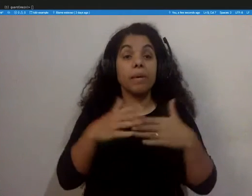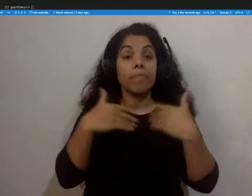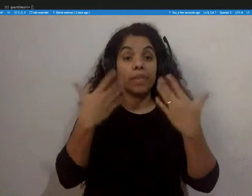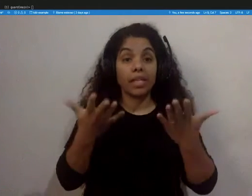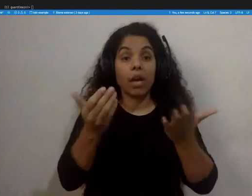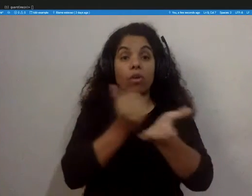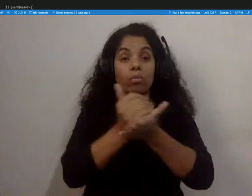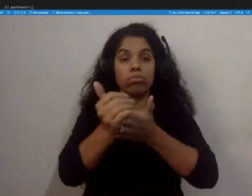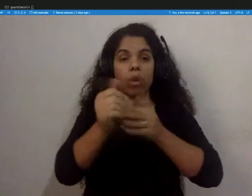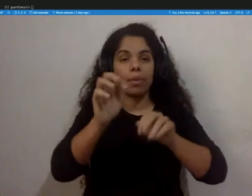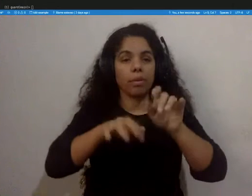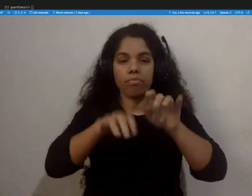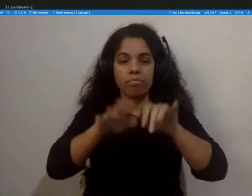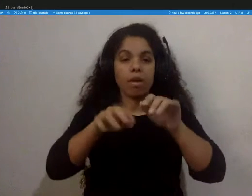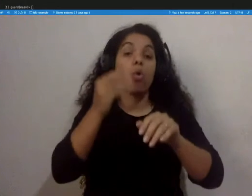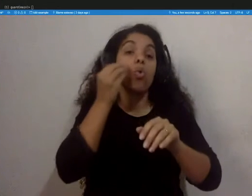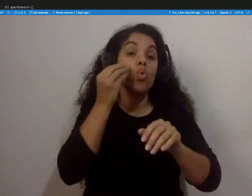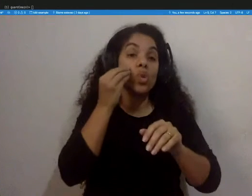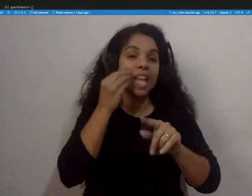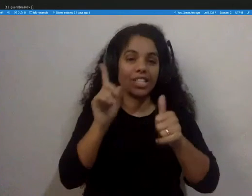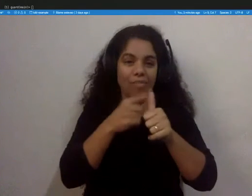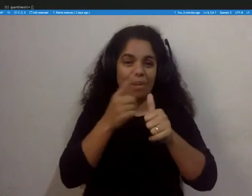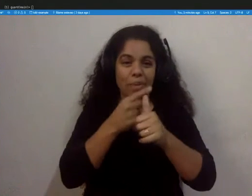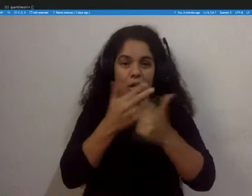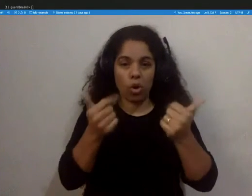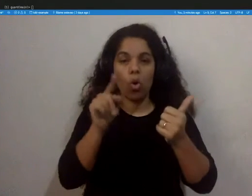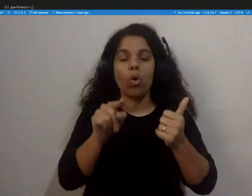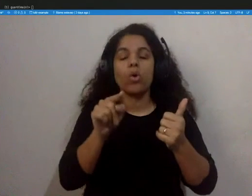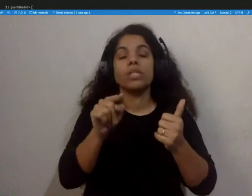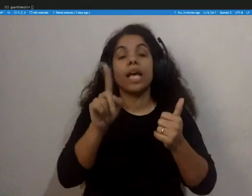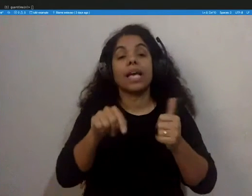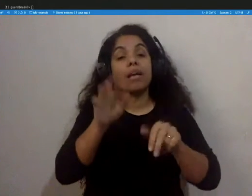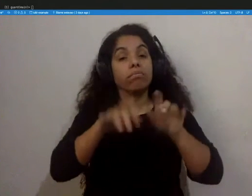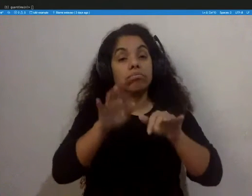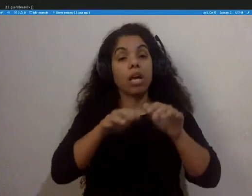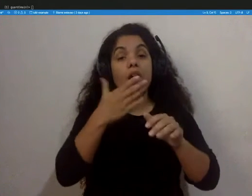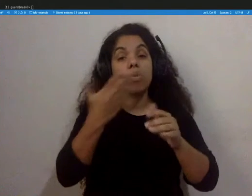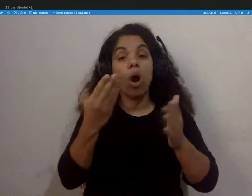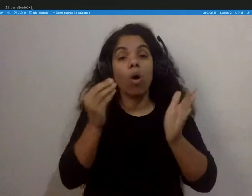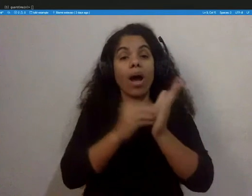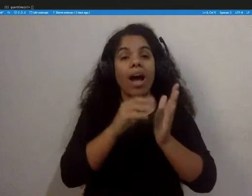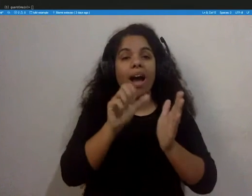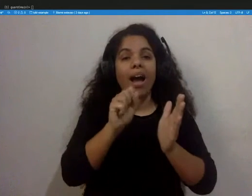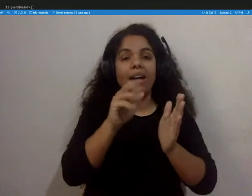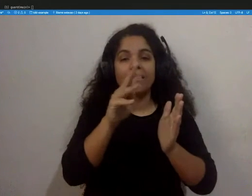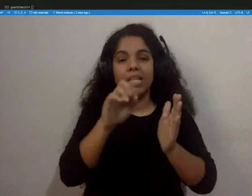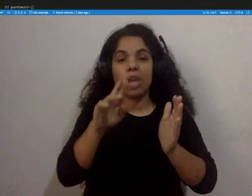começar escrevendo o nosso teste. A primeira coisa importante é a gente escrever qual asserção a gente quer. Em Ruby, usando o